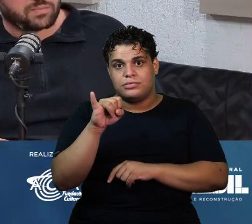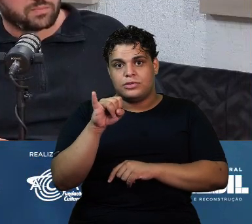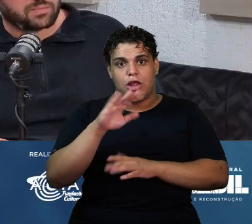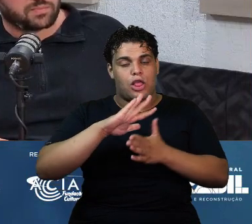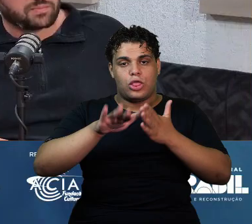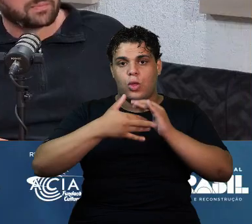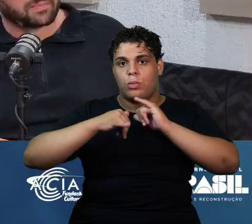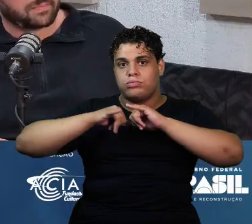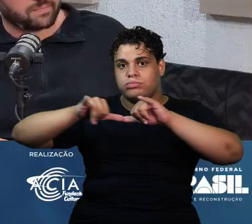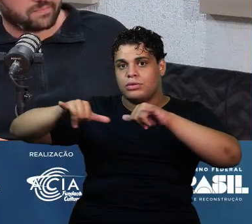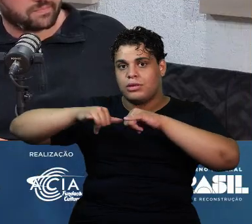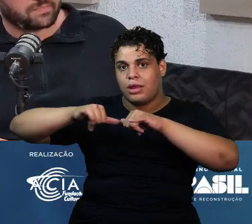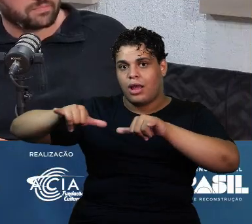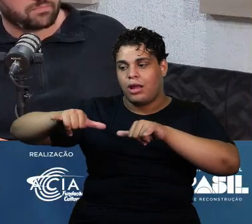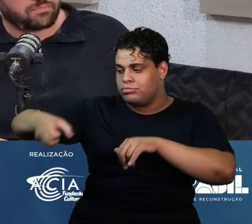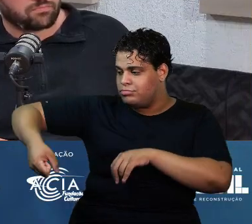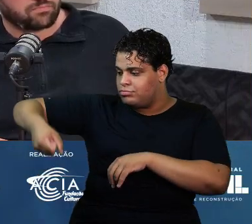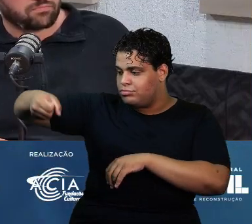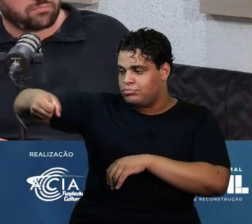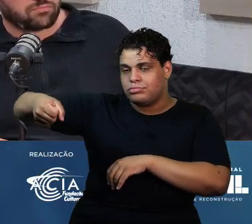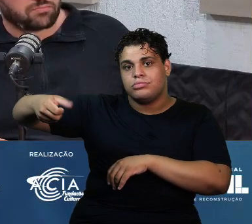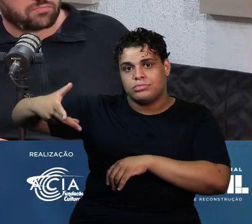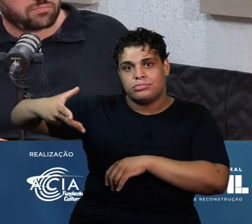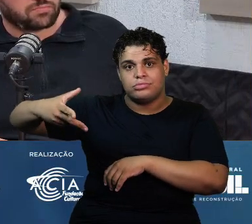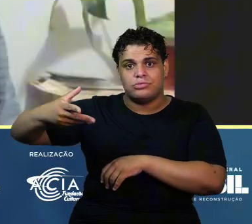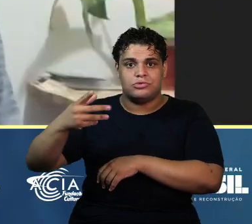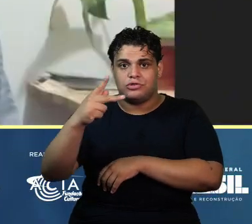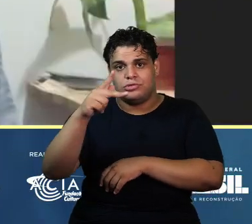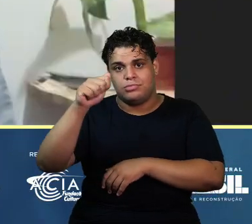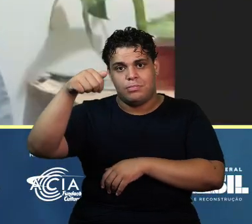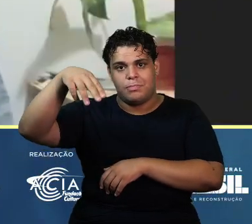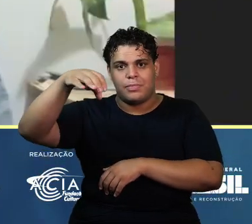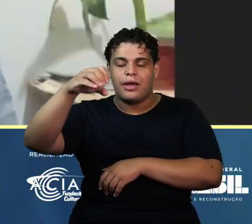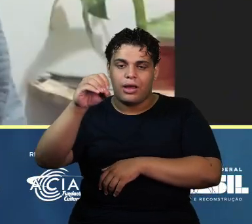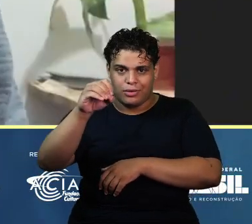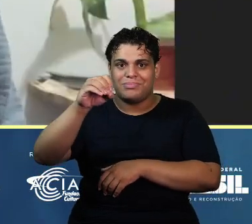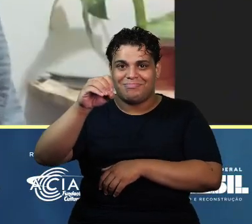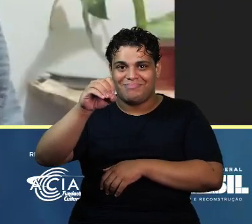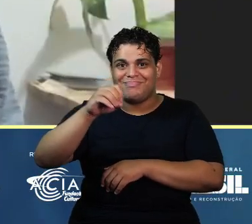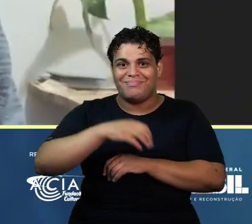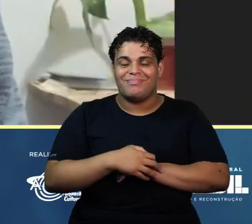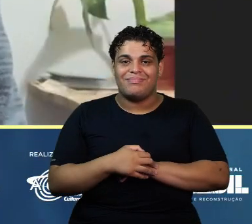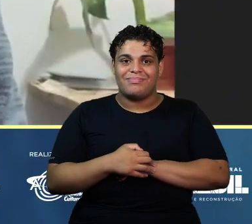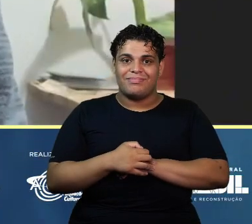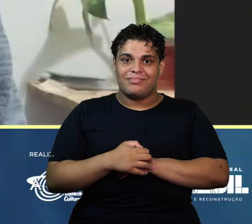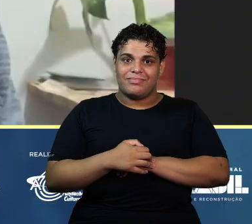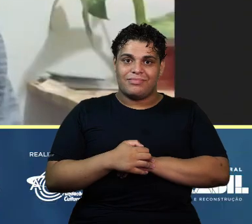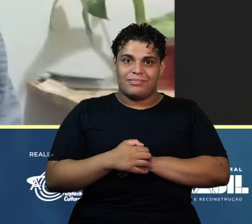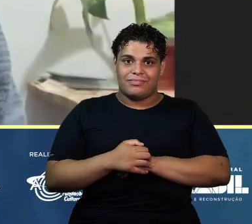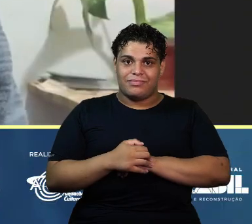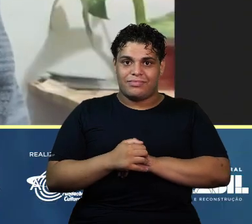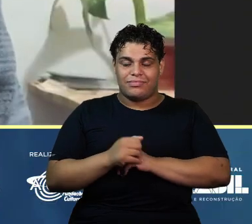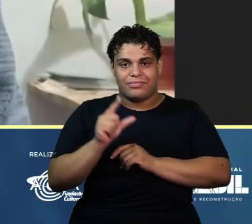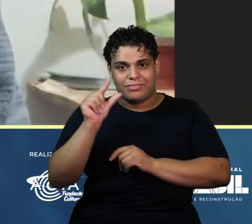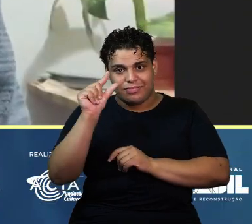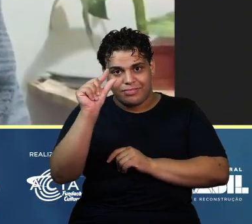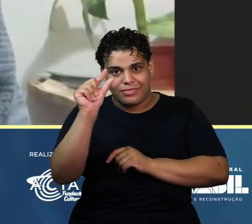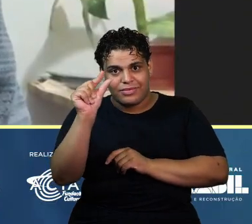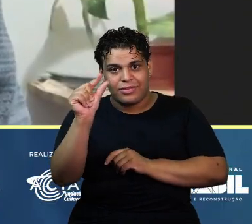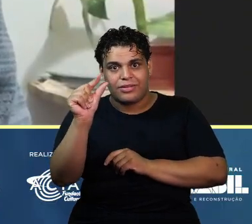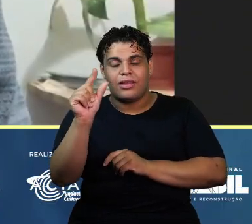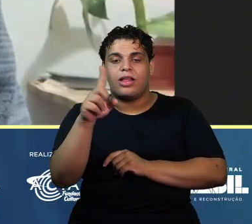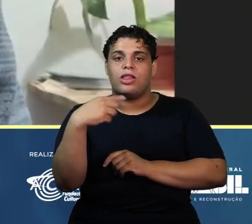sacola de pano e evitasse a sacolinha de plástico. Então, são pequenas ações que a gente